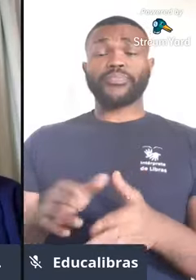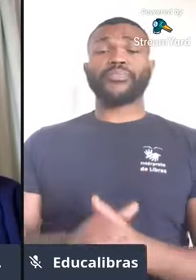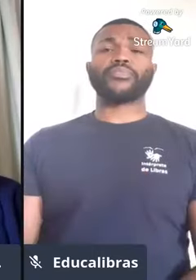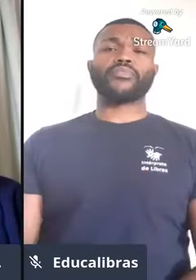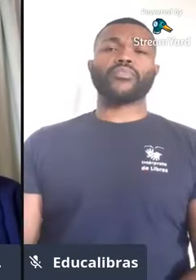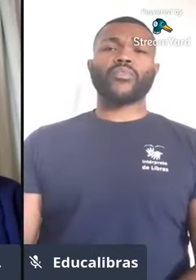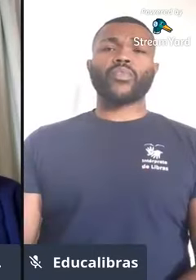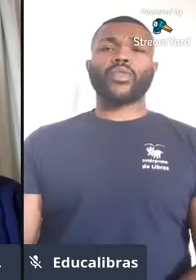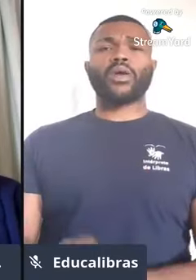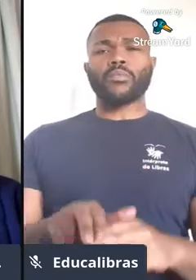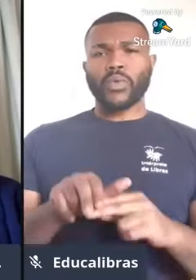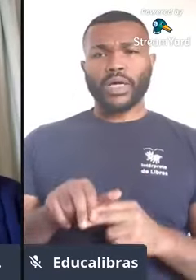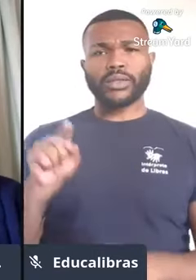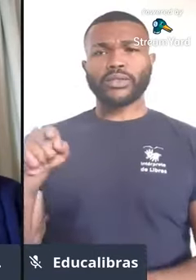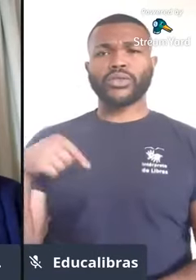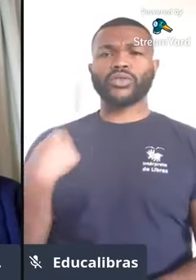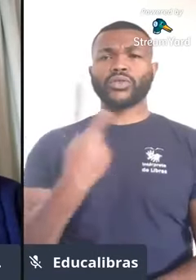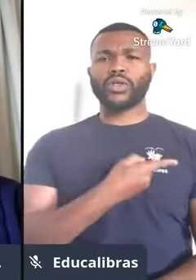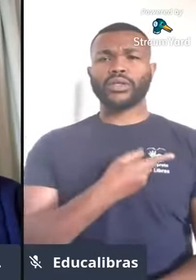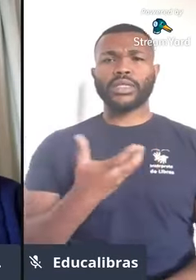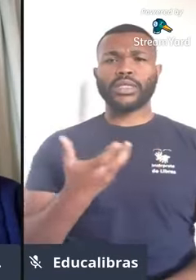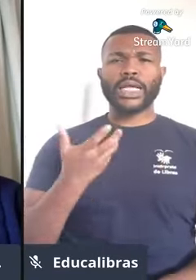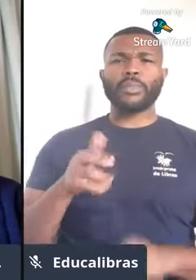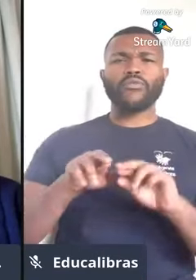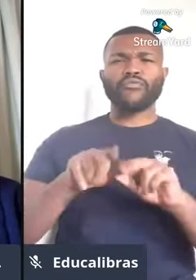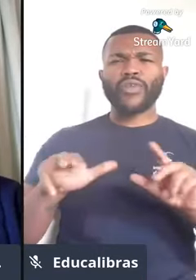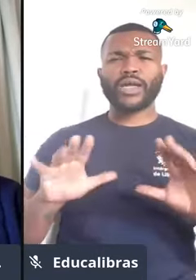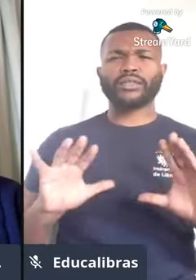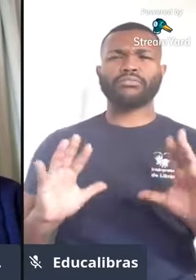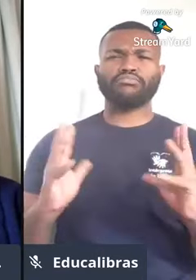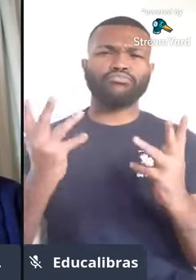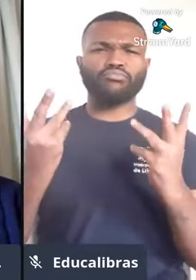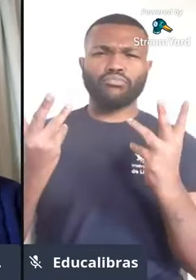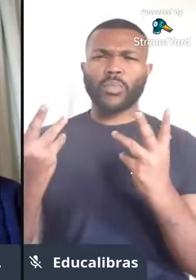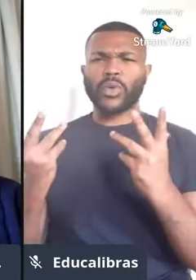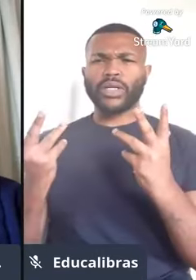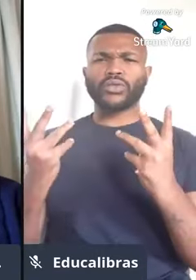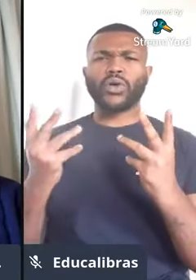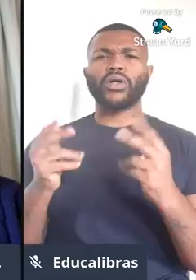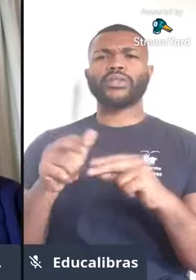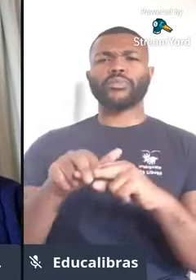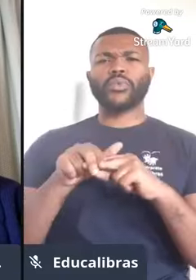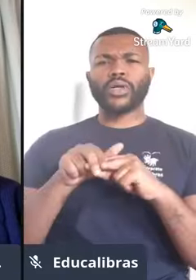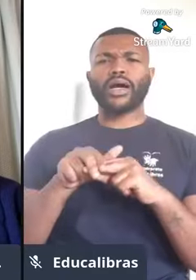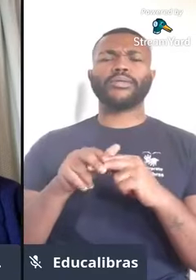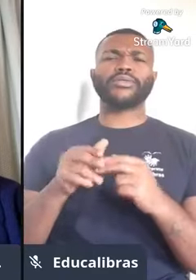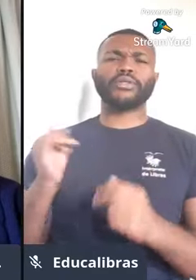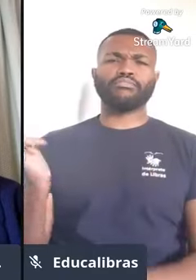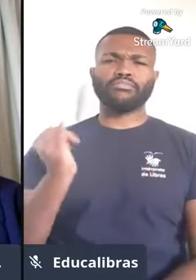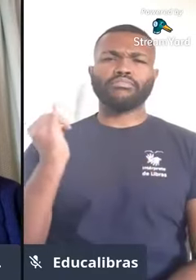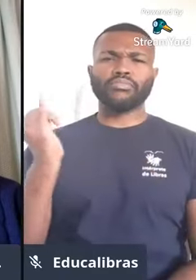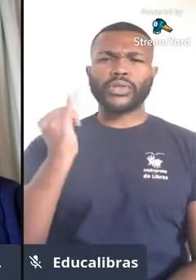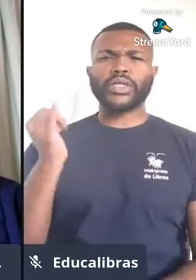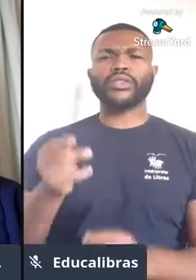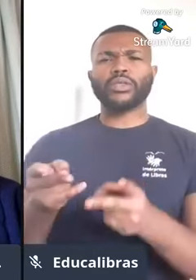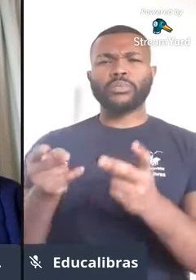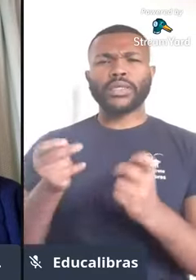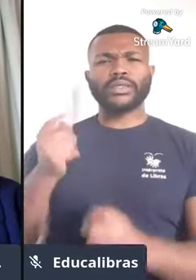gente queria fazer uma série de comemorações, tendo em vista essa importância. A nossa ideia